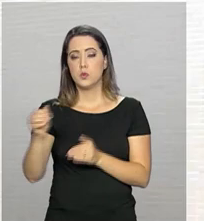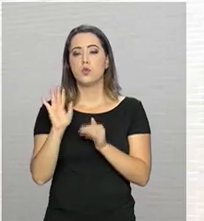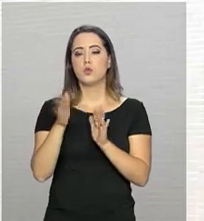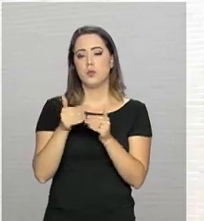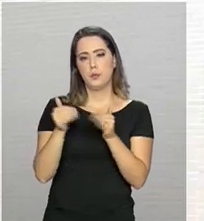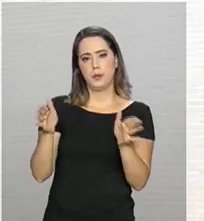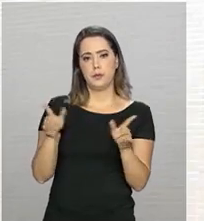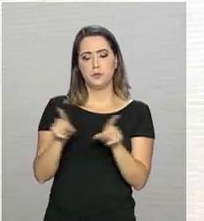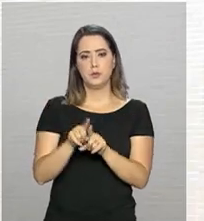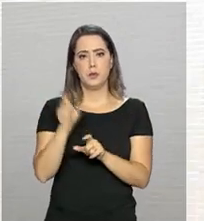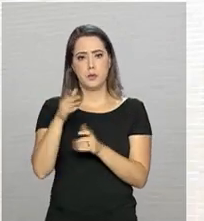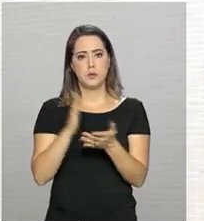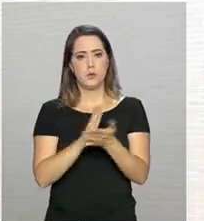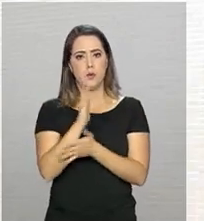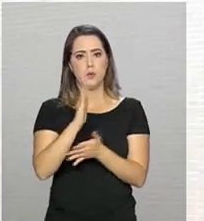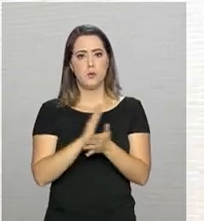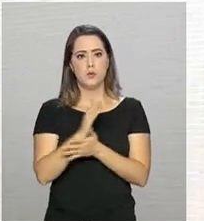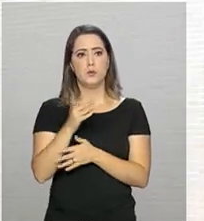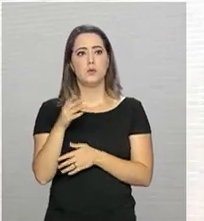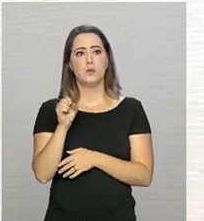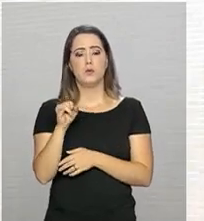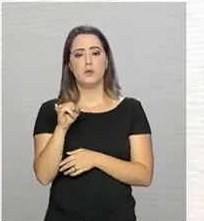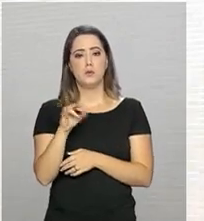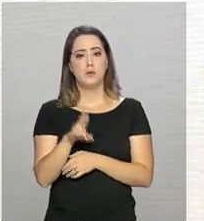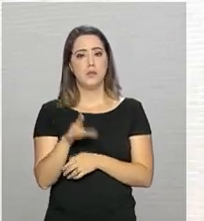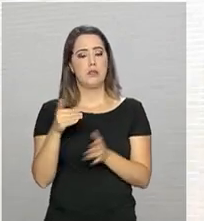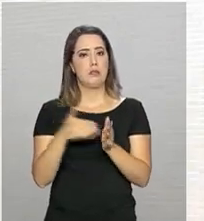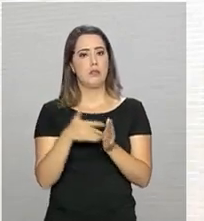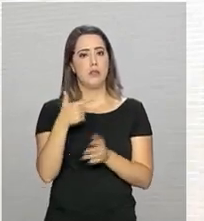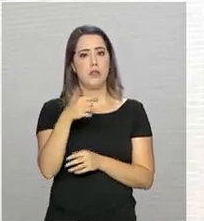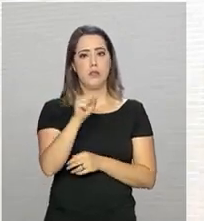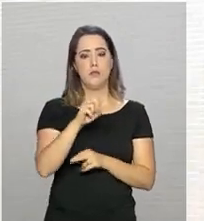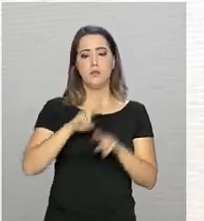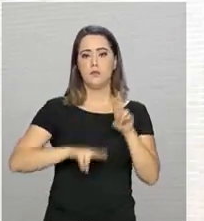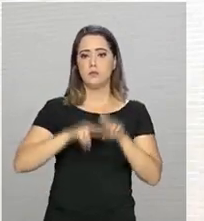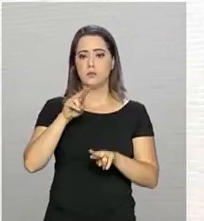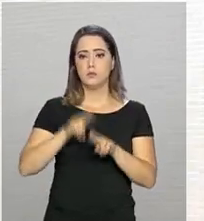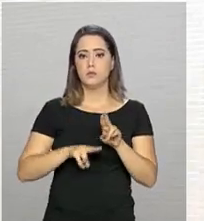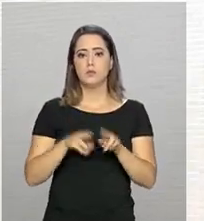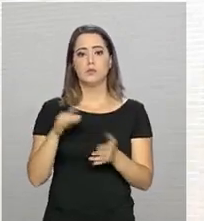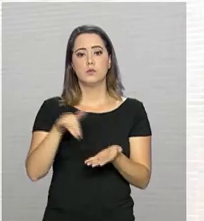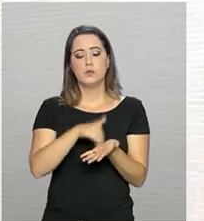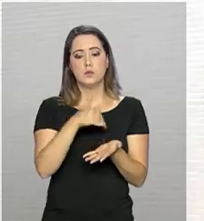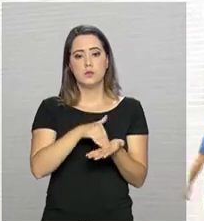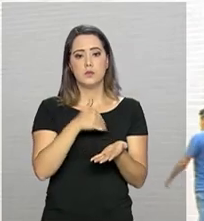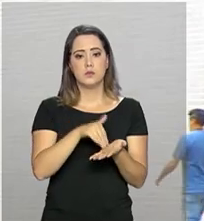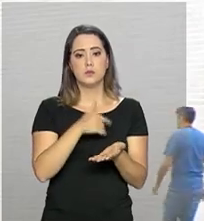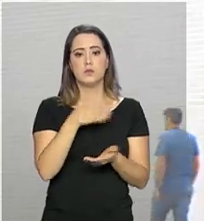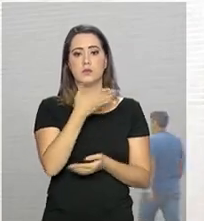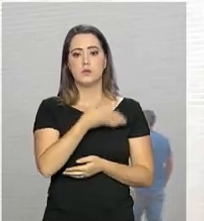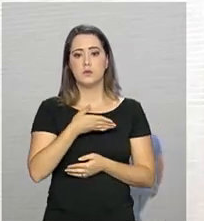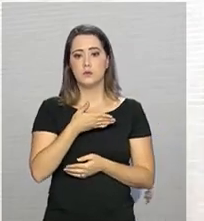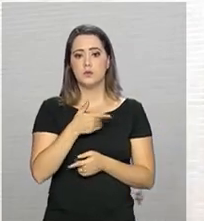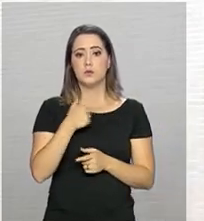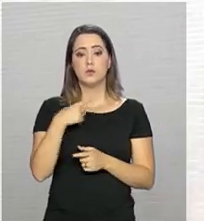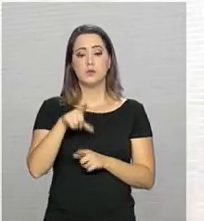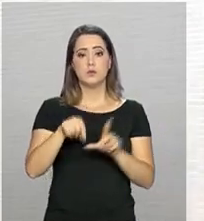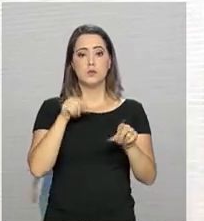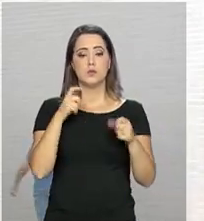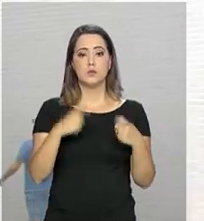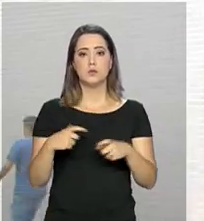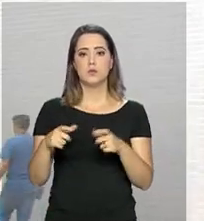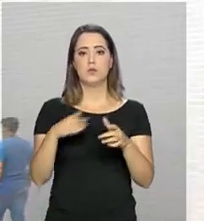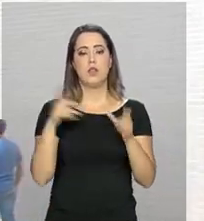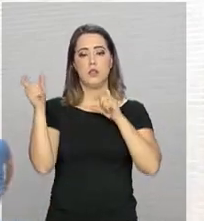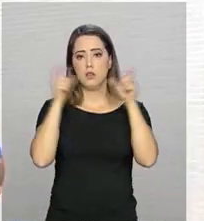abertas quem foi aprovado no sisu têm até o dia 28 de junho para fazer a matrícula na instituição de ensino escolhida